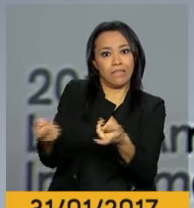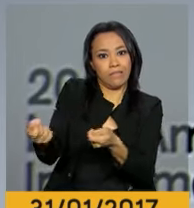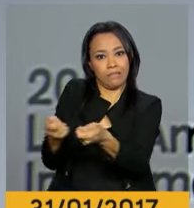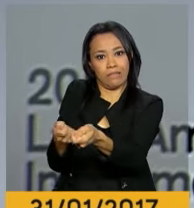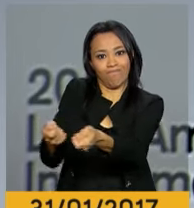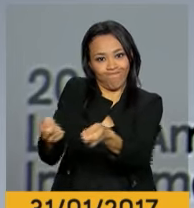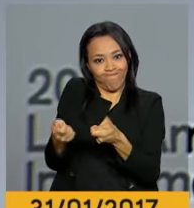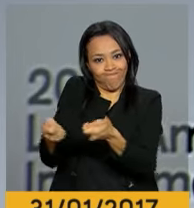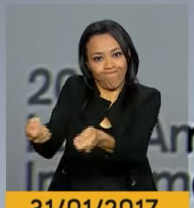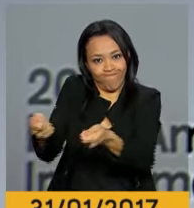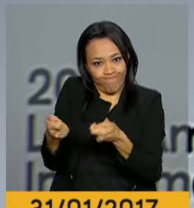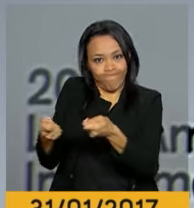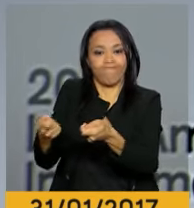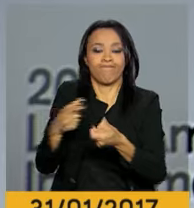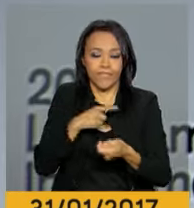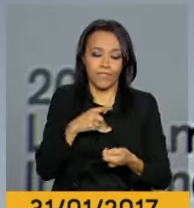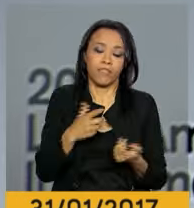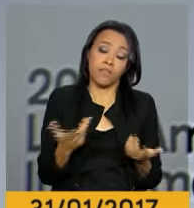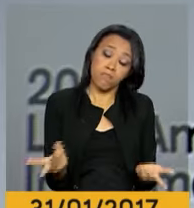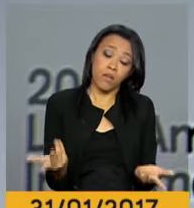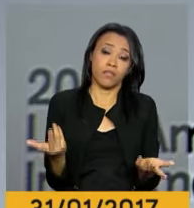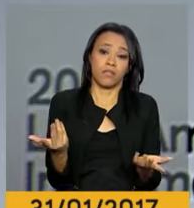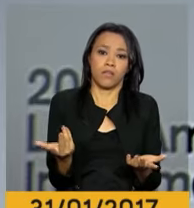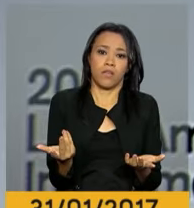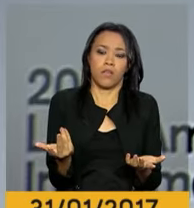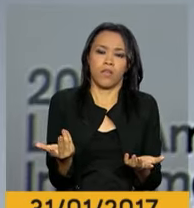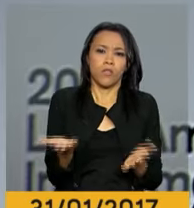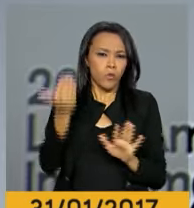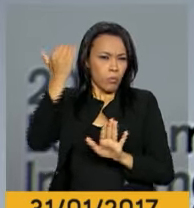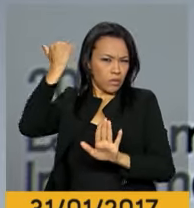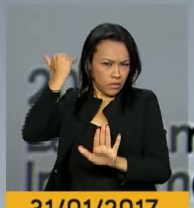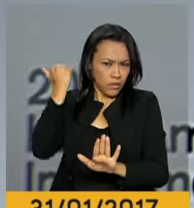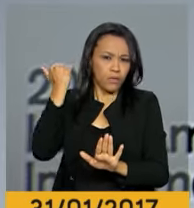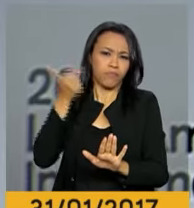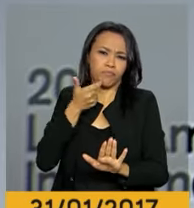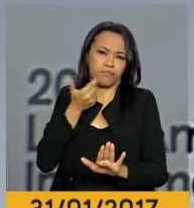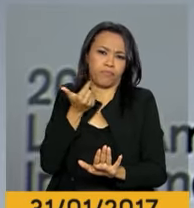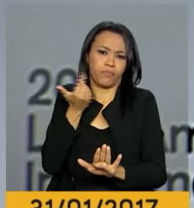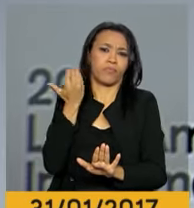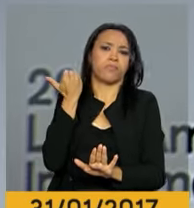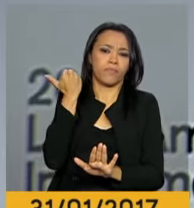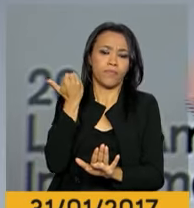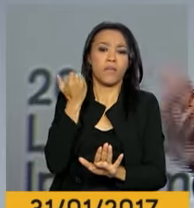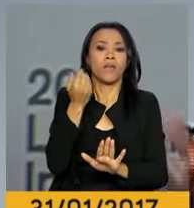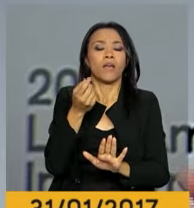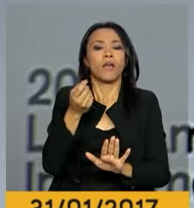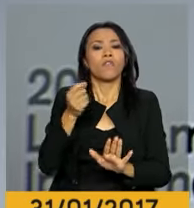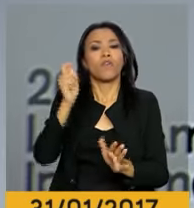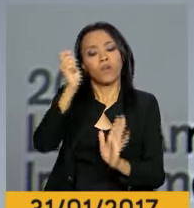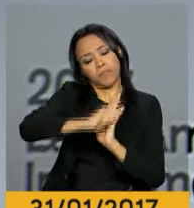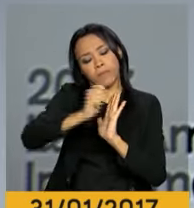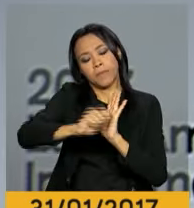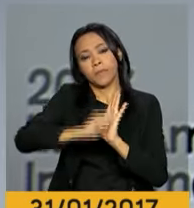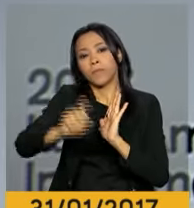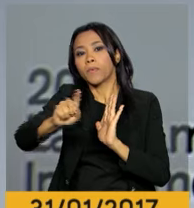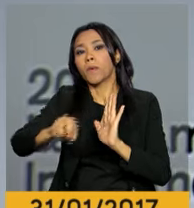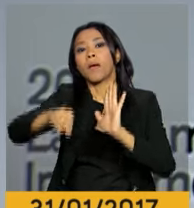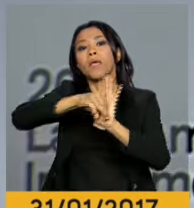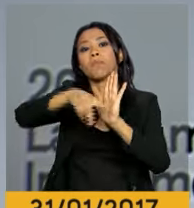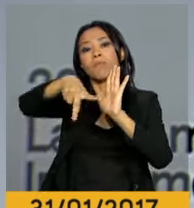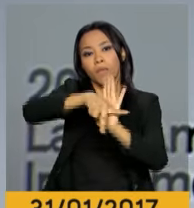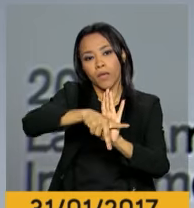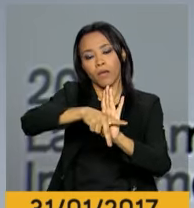atuais mas eu verifico que ainda num passado recente eh editou uma Medida Provisória no governo anterior